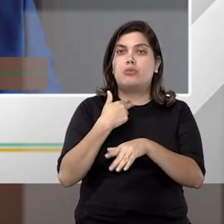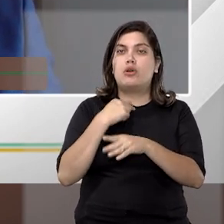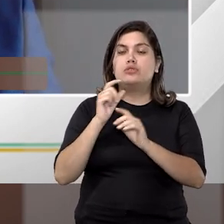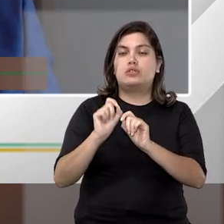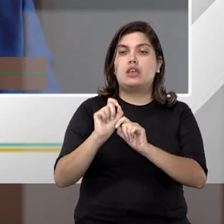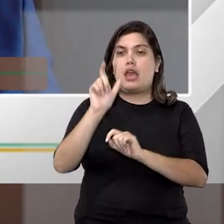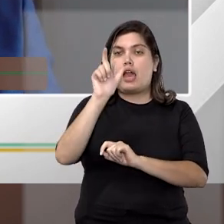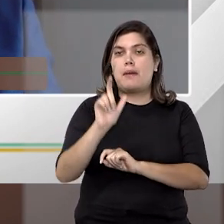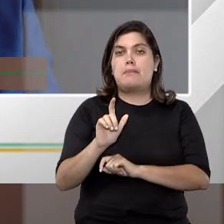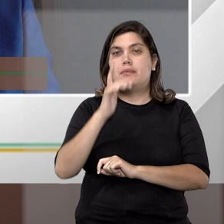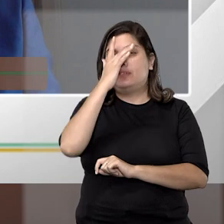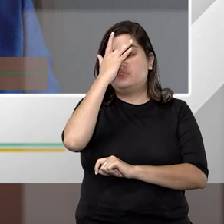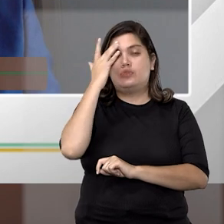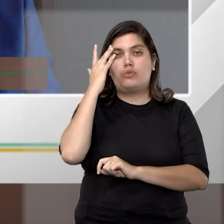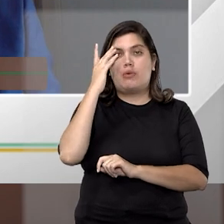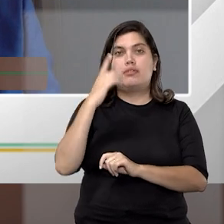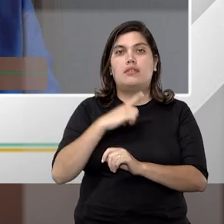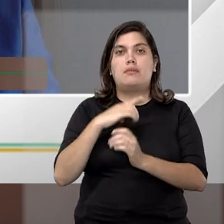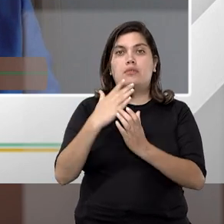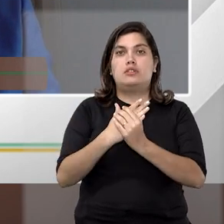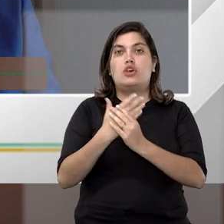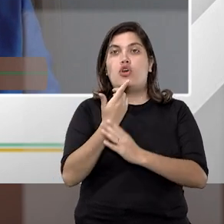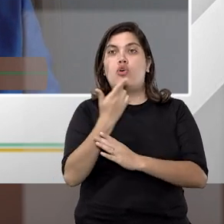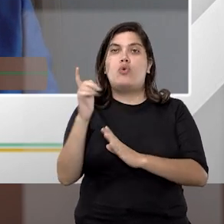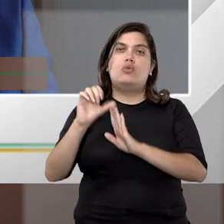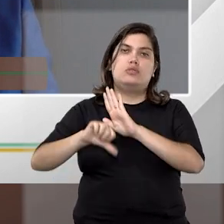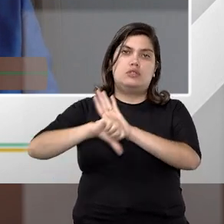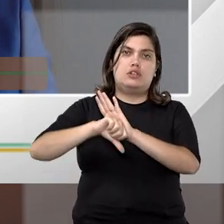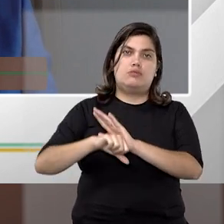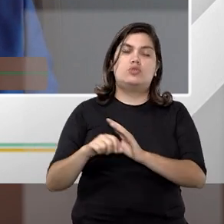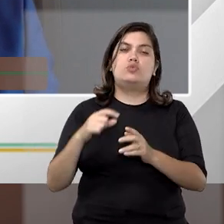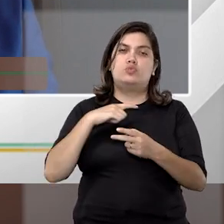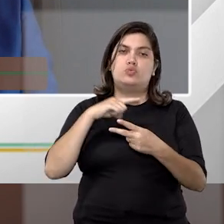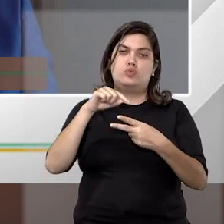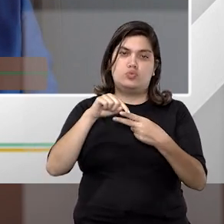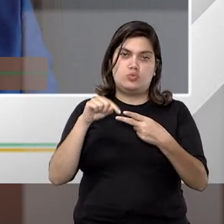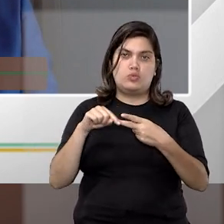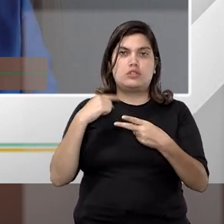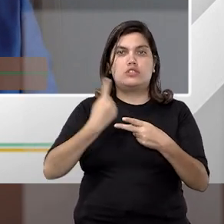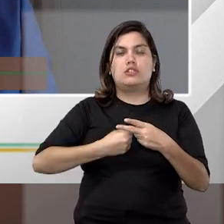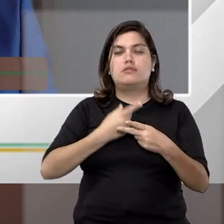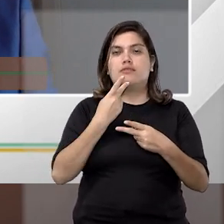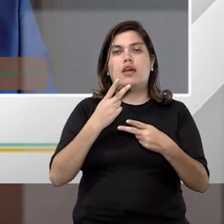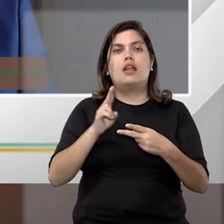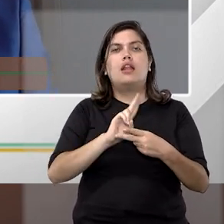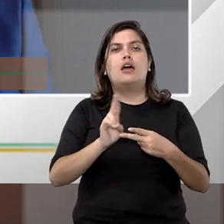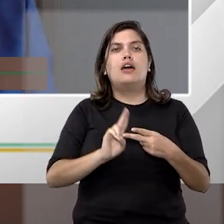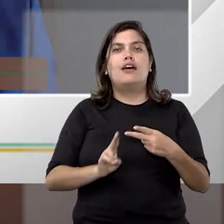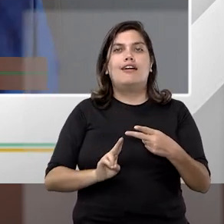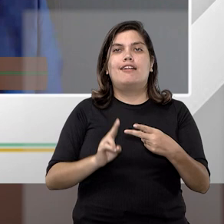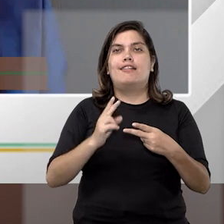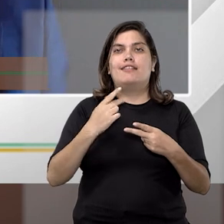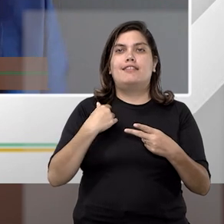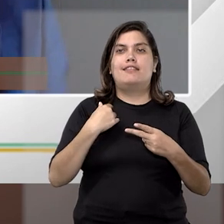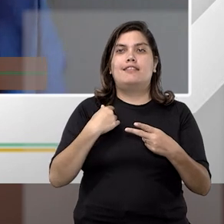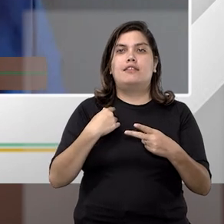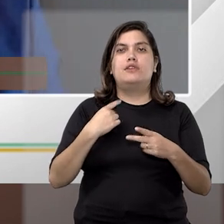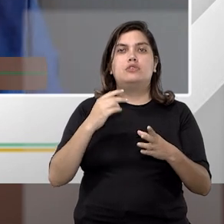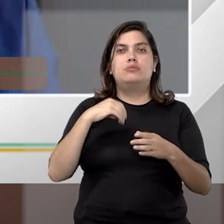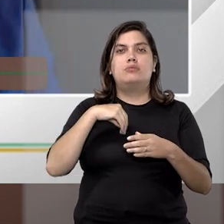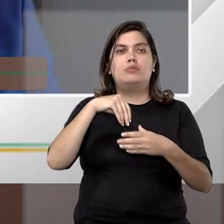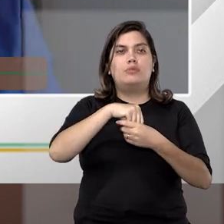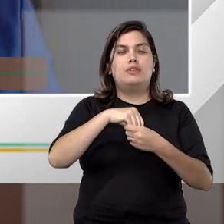não pode ser aplicada a pessoa que esteja sendo processado por outro crime são as duas condições para o que a gente chama não